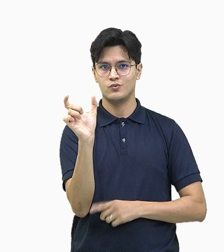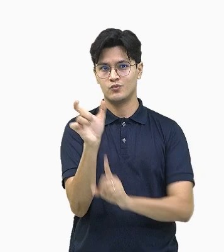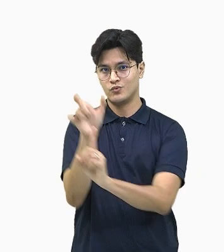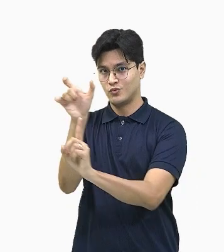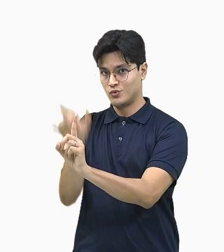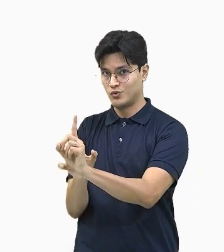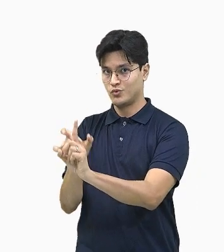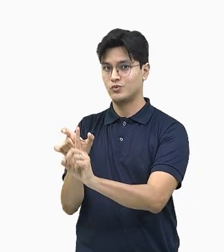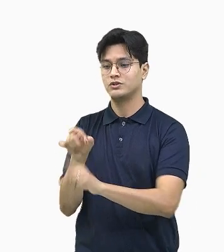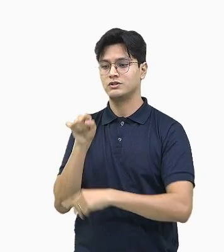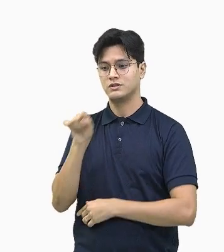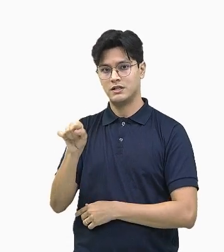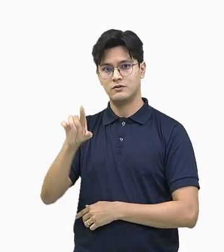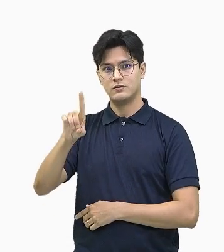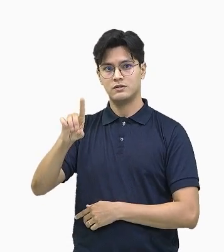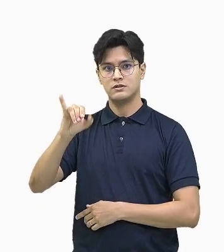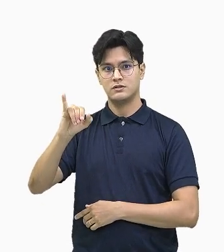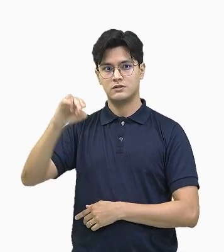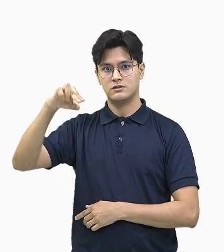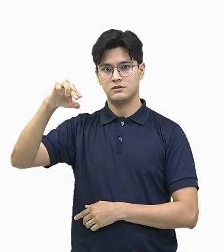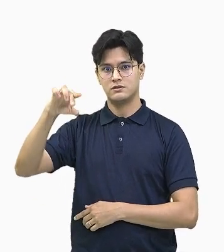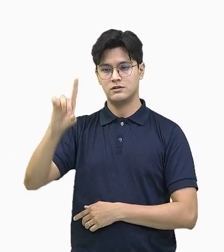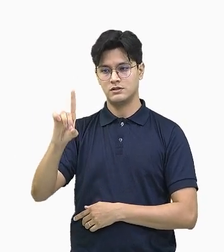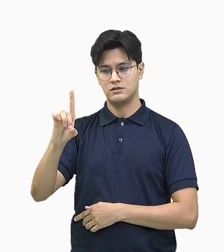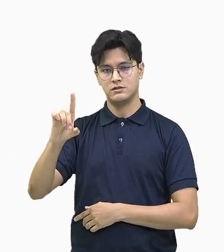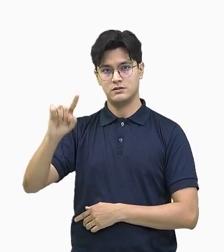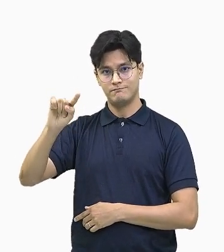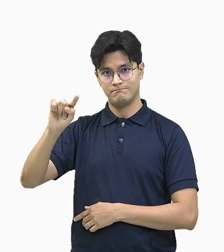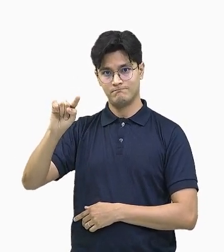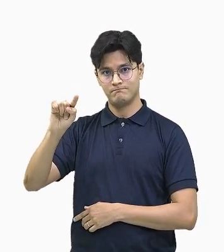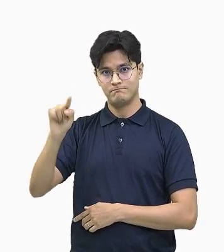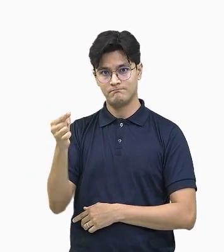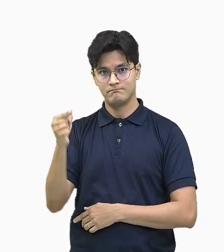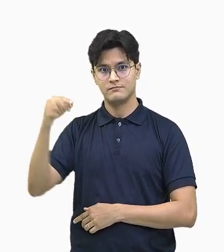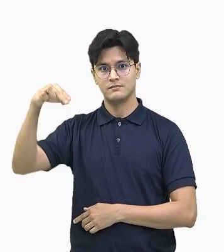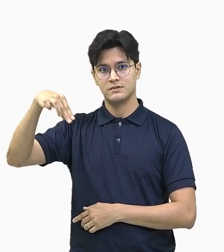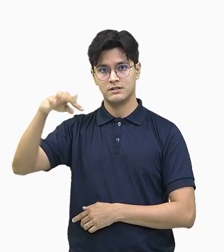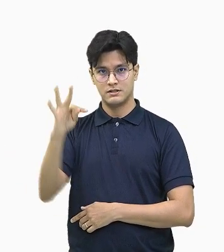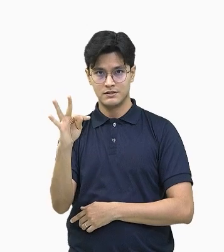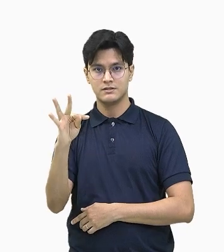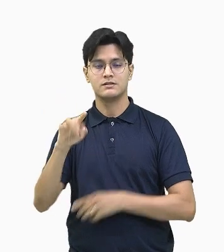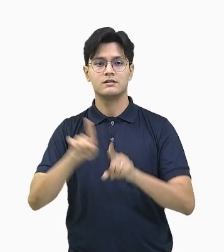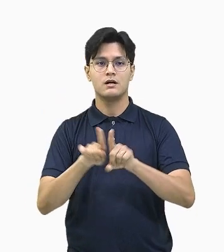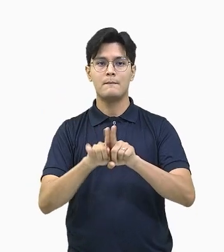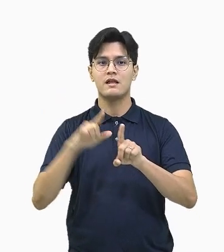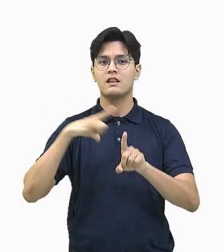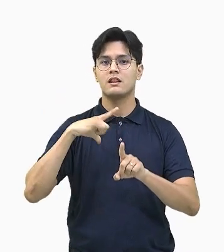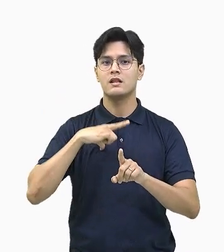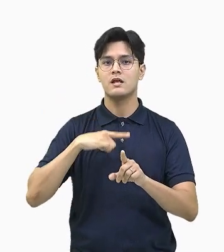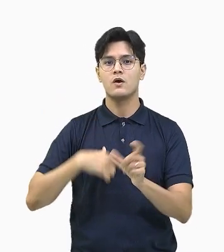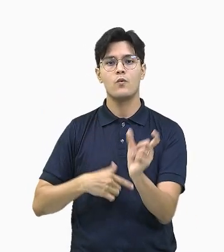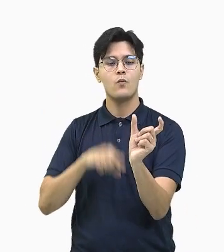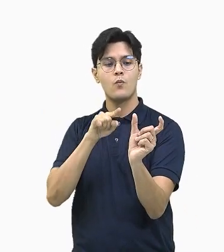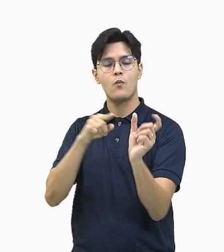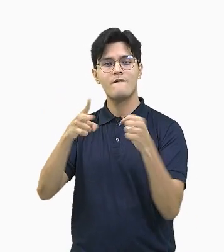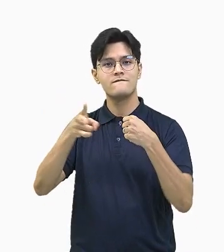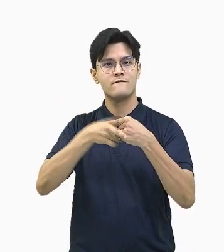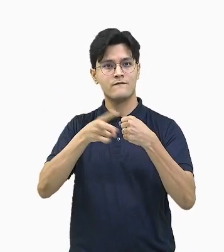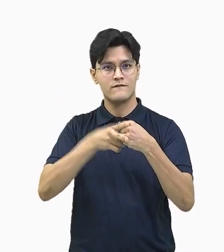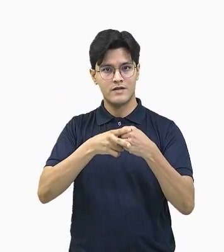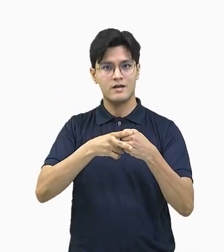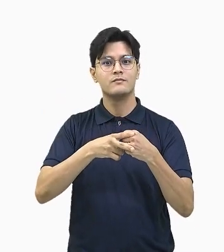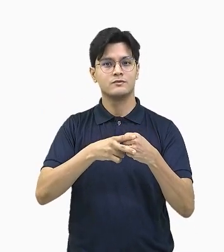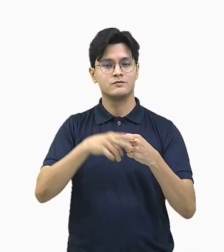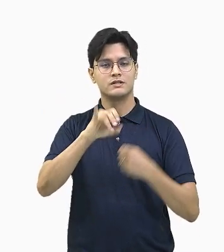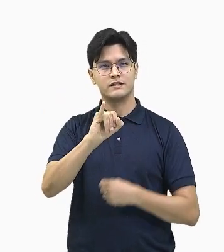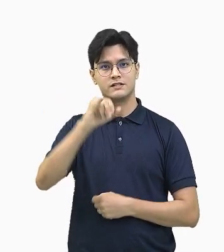o verbo no infinitivo sem o ed. Muito importante isso aqui, tá? Então, você tem aqui o sujeito,